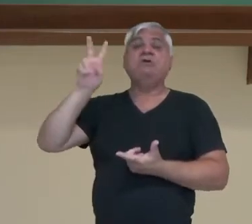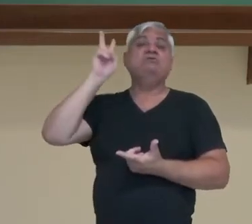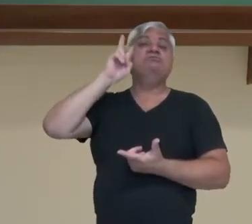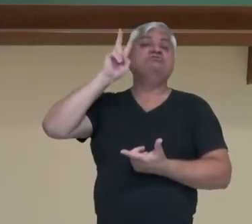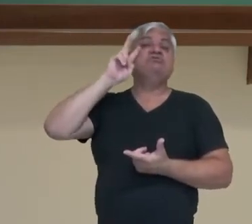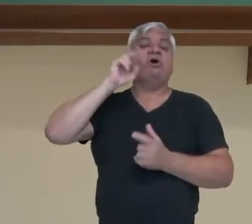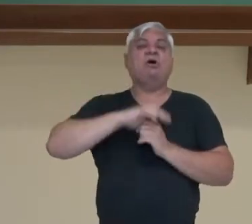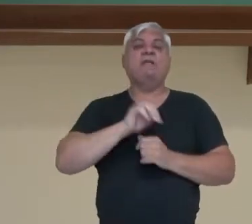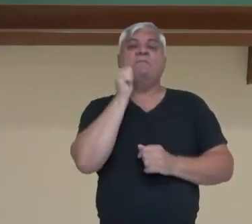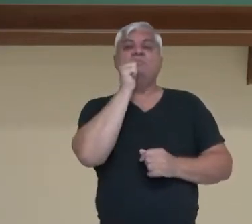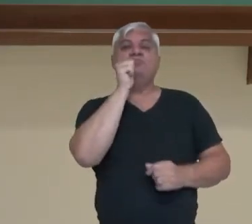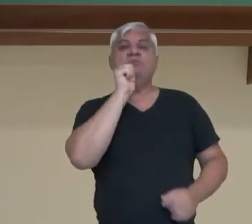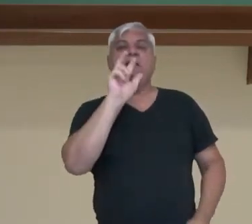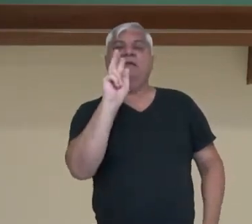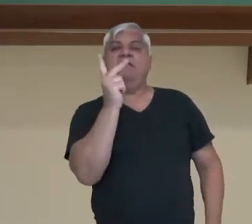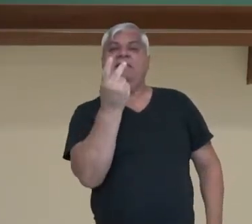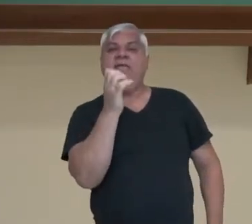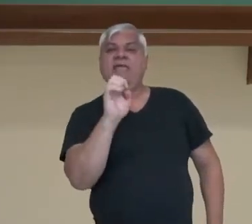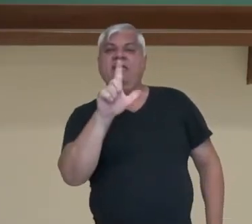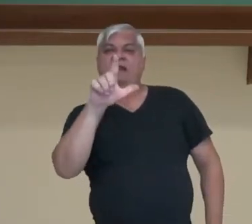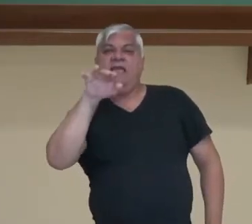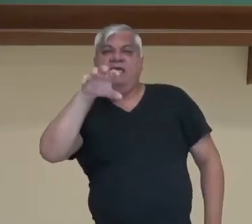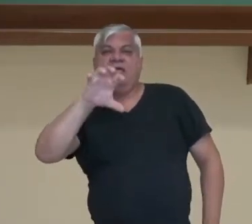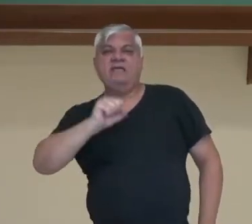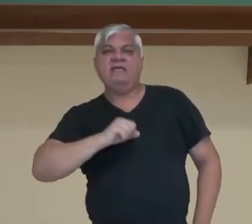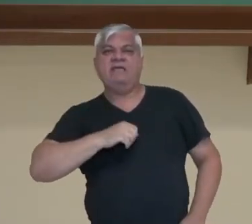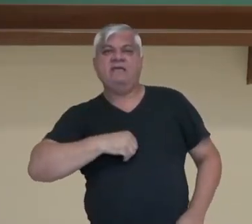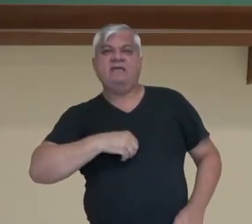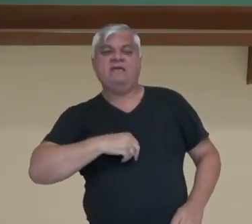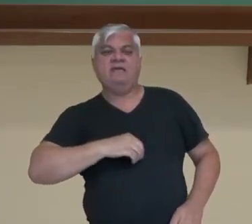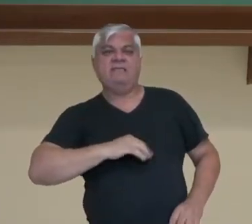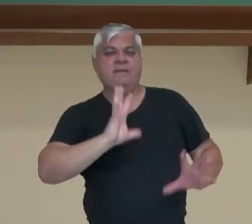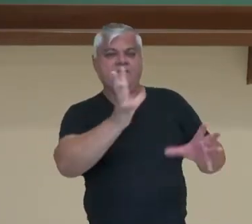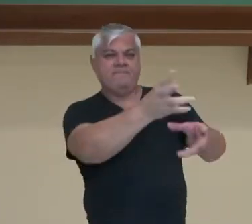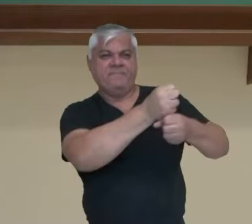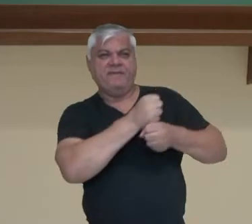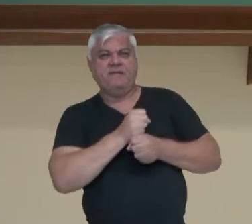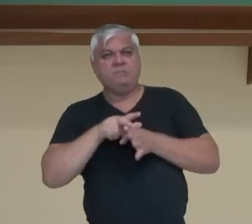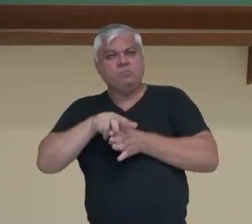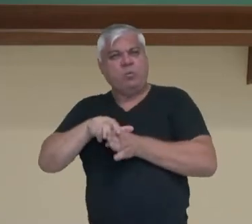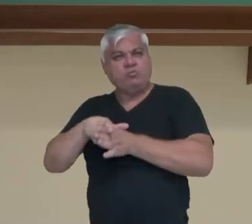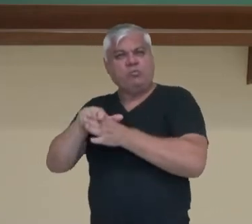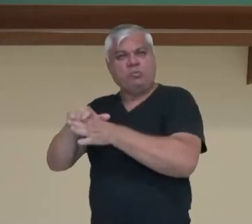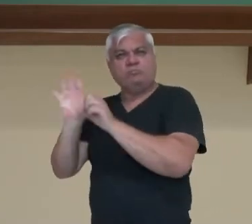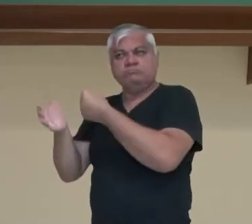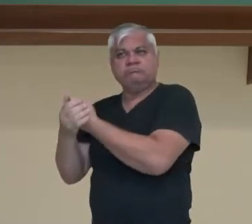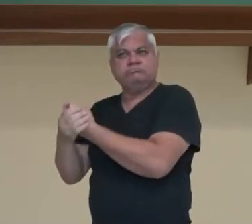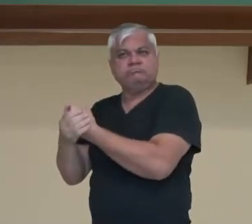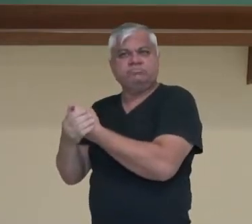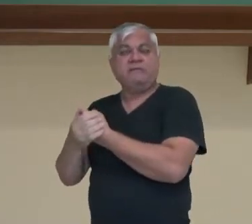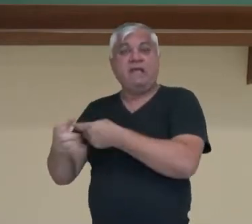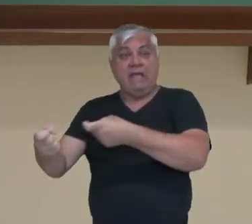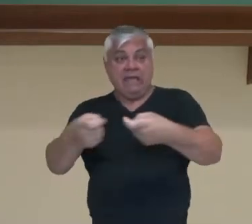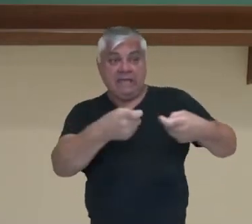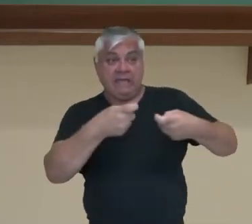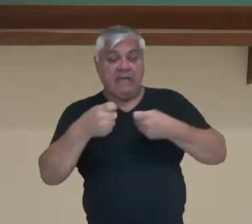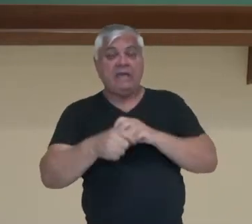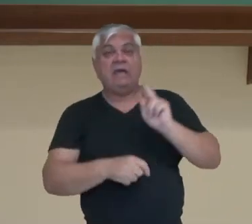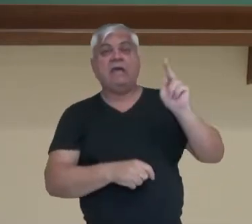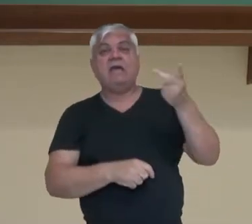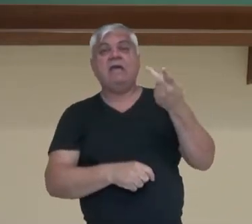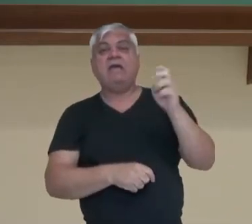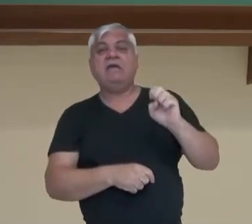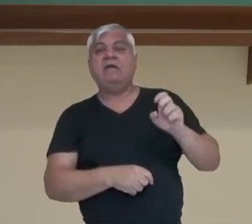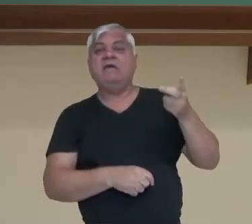Helena, né, raptada, né, pelo Paris, né, a guerra, a luta do Heitor, né, contra Aquiles, que é fantástico,